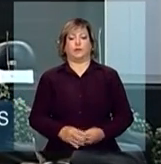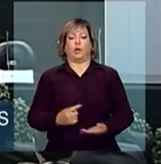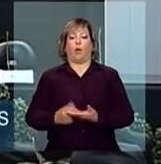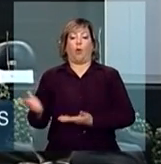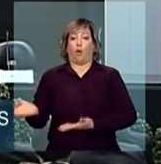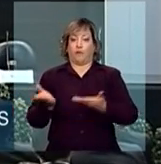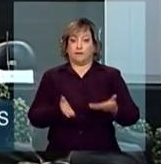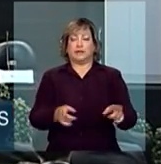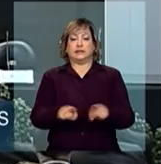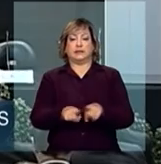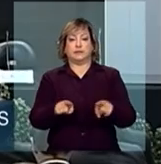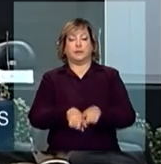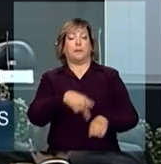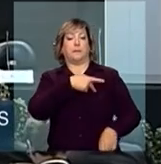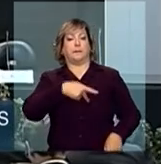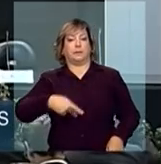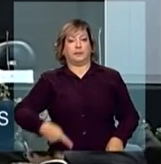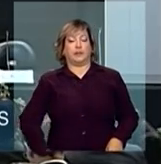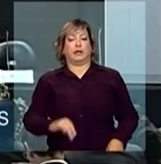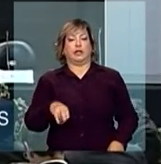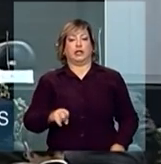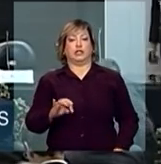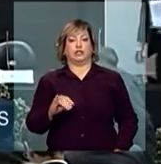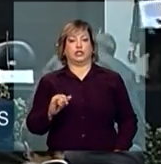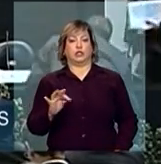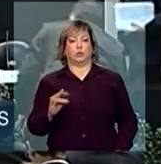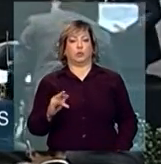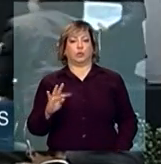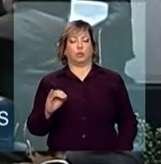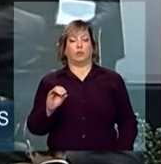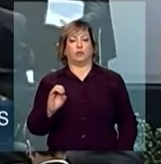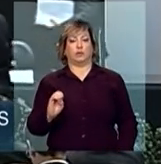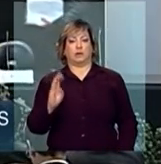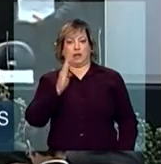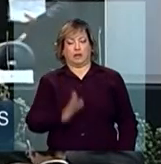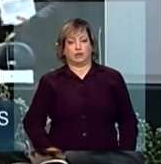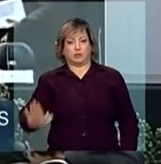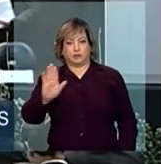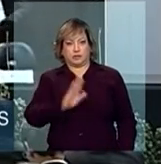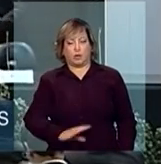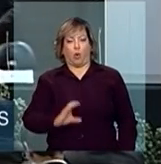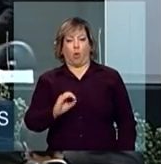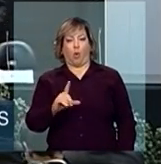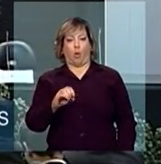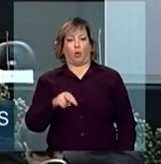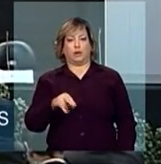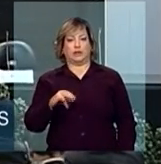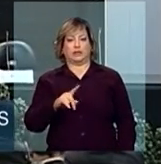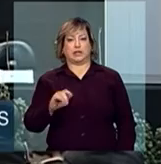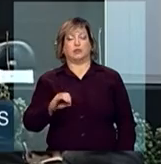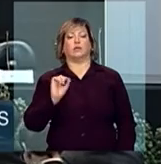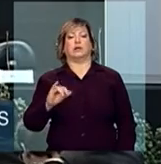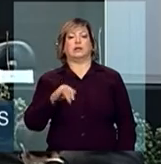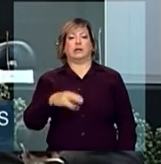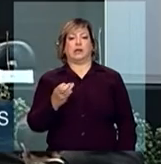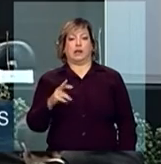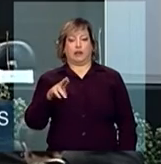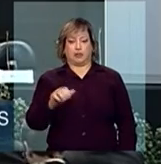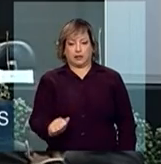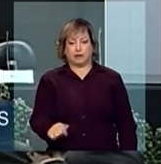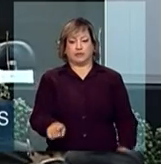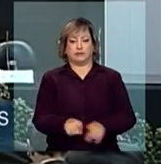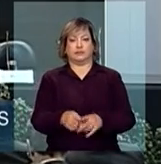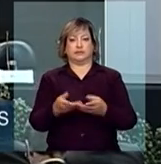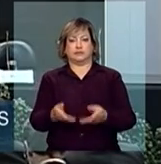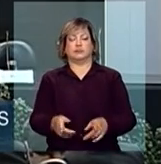Convidamos também o presidente do Instituto Nacional de Colonização e Reforma Agrária, INCRA, Carlos Mário